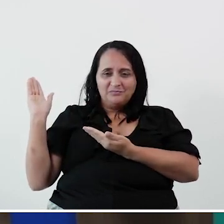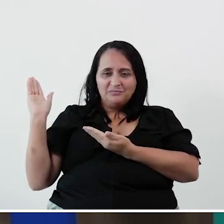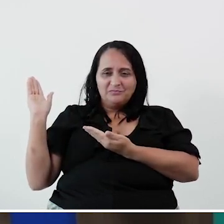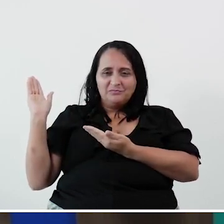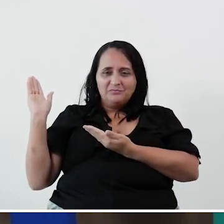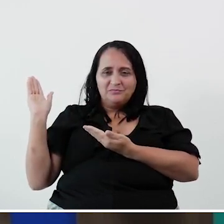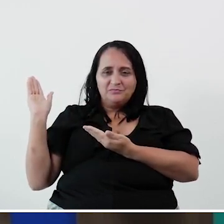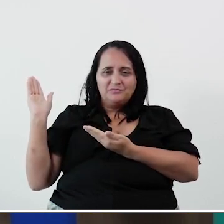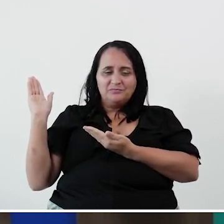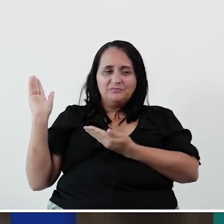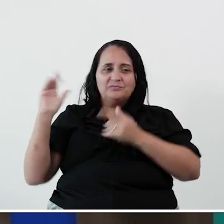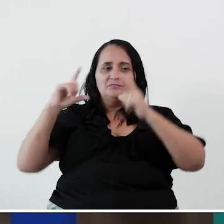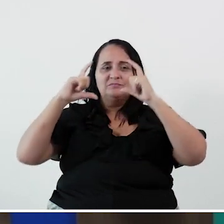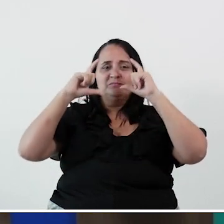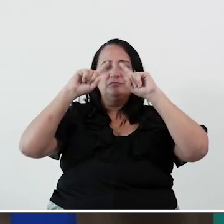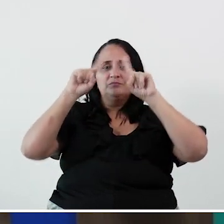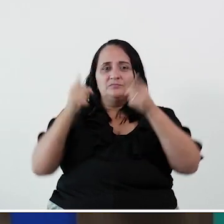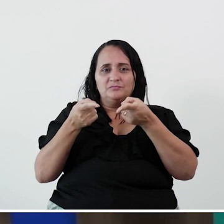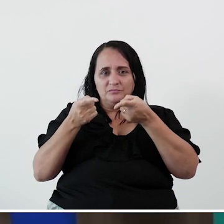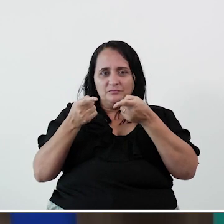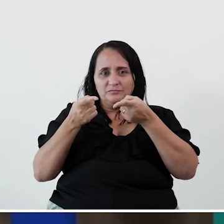resolução, parênteses,